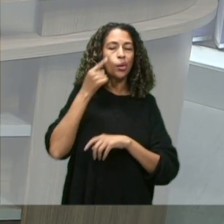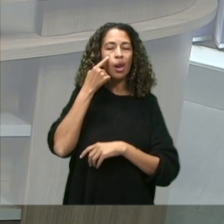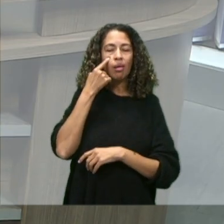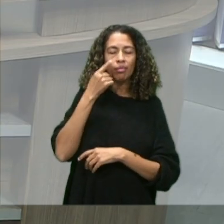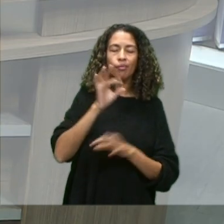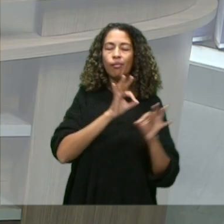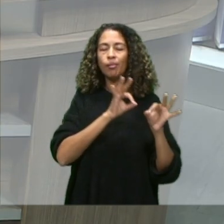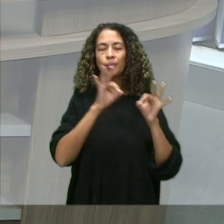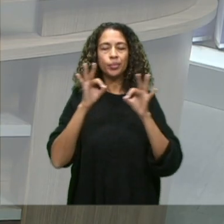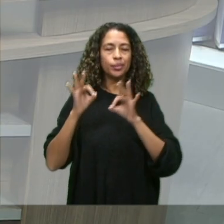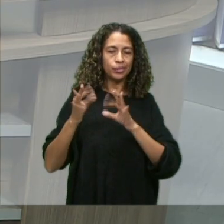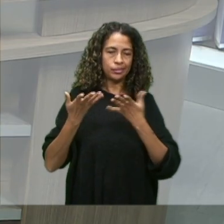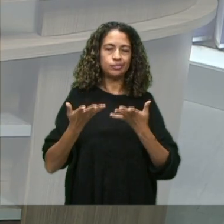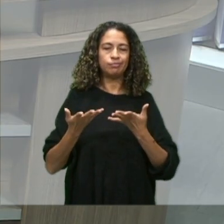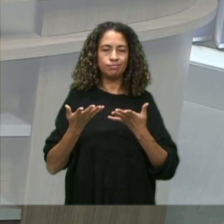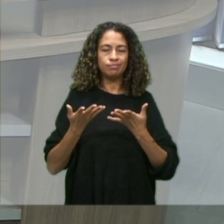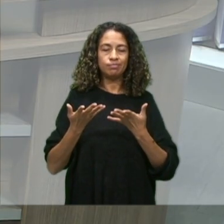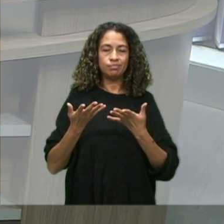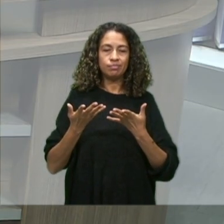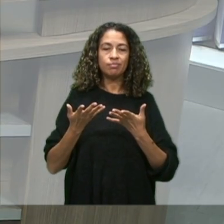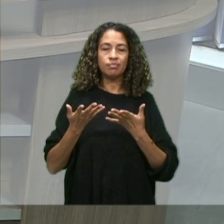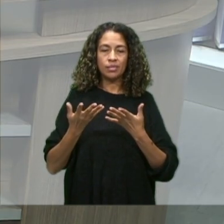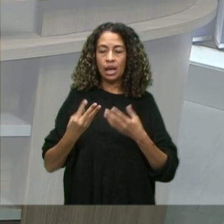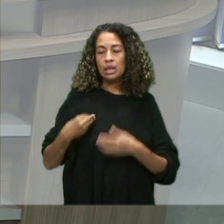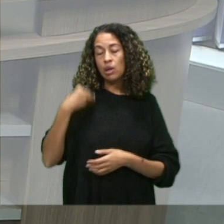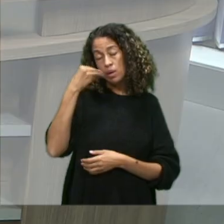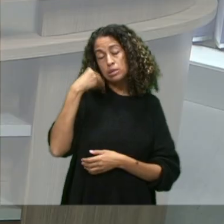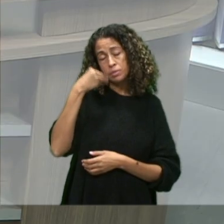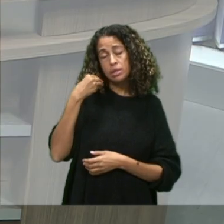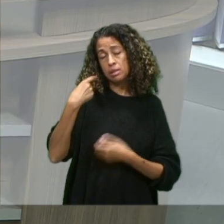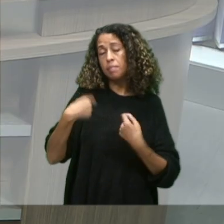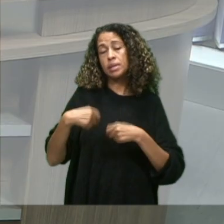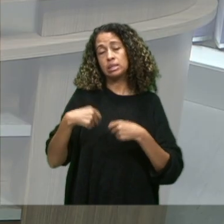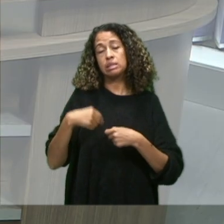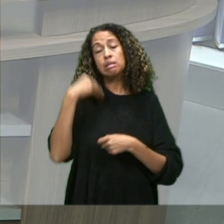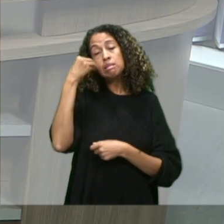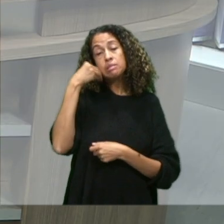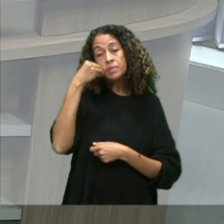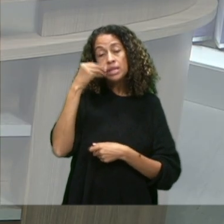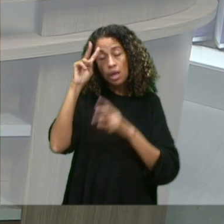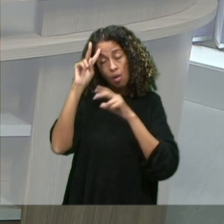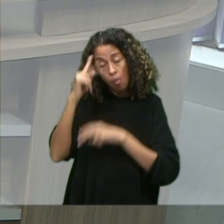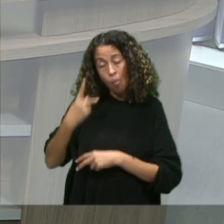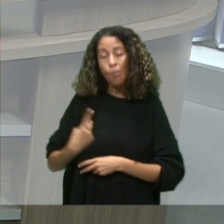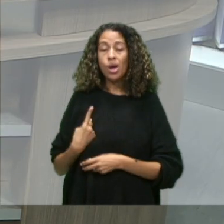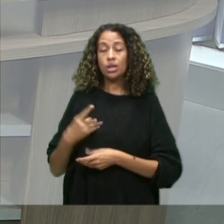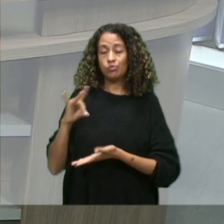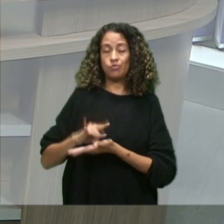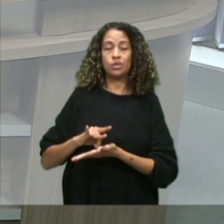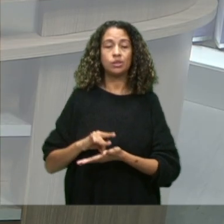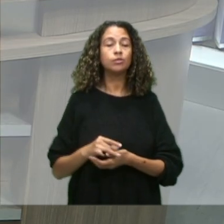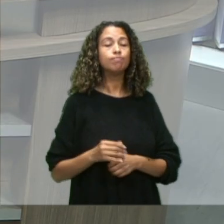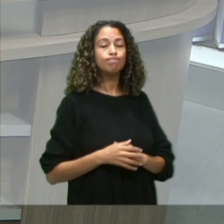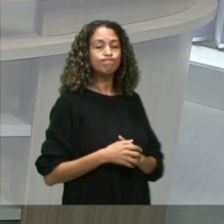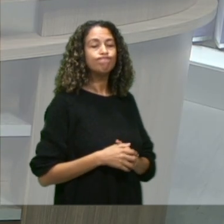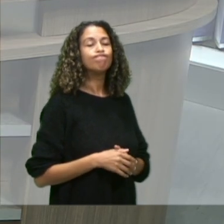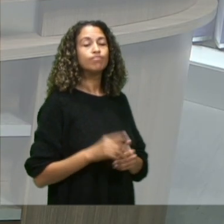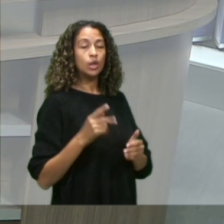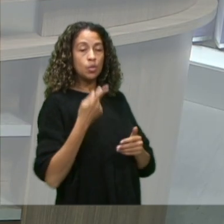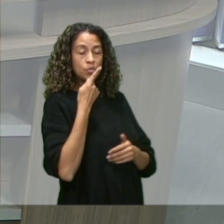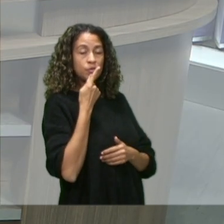vendo. Então, as vivências têm que reais, humanas, têm que acontecer. E falar em vivência